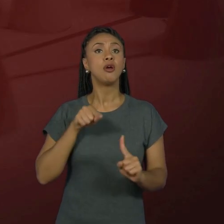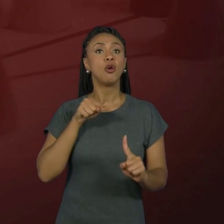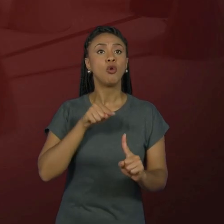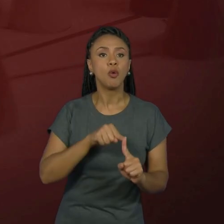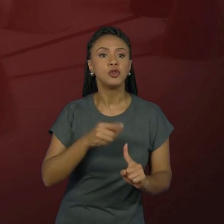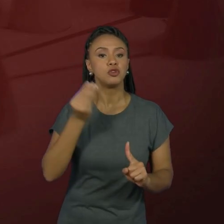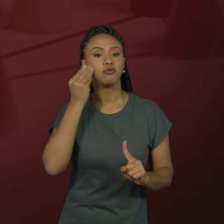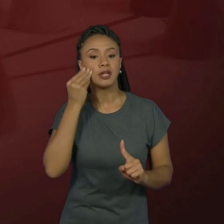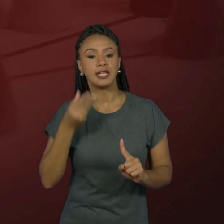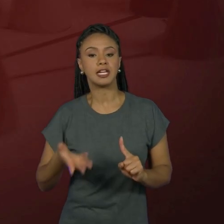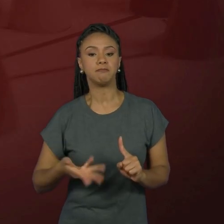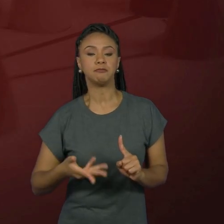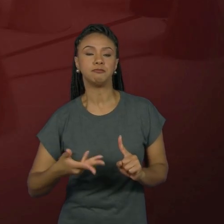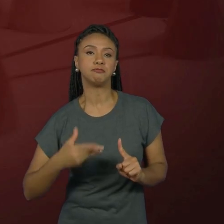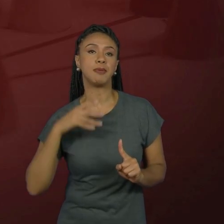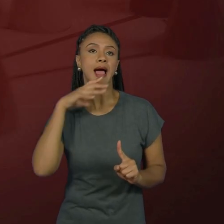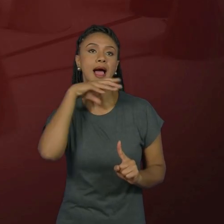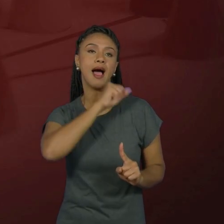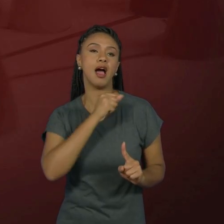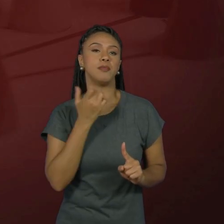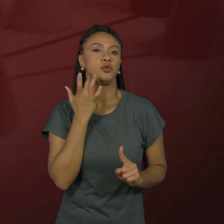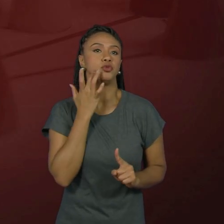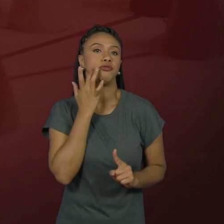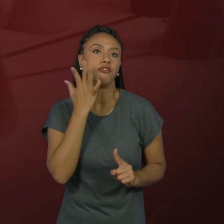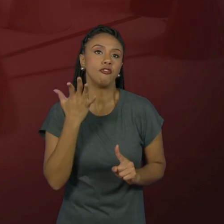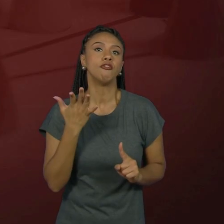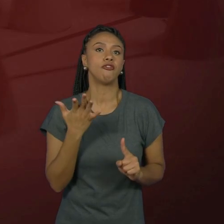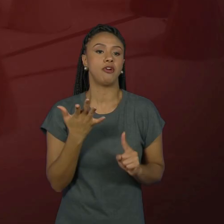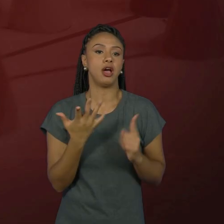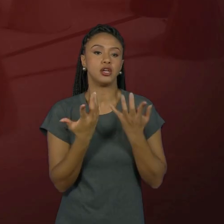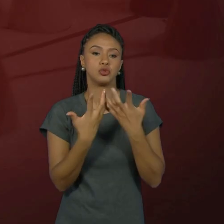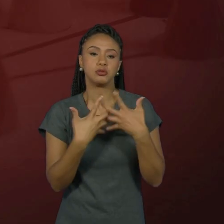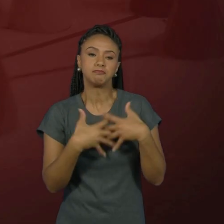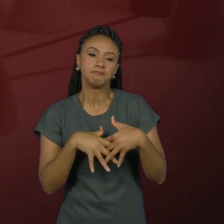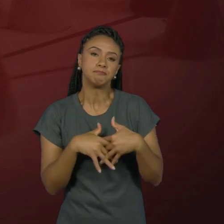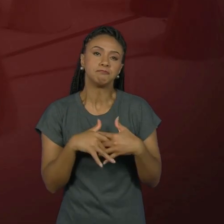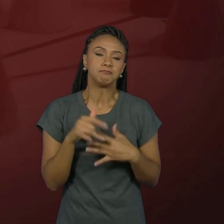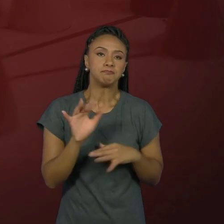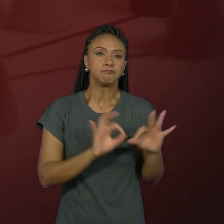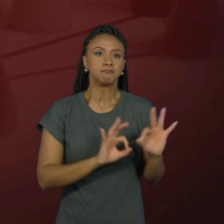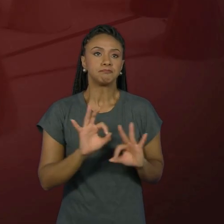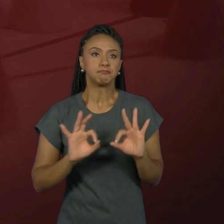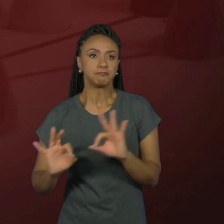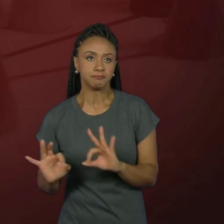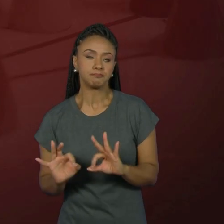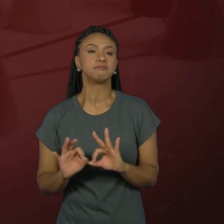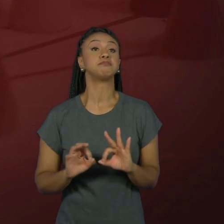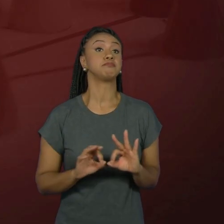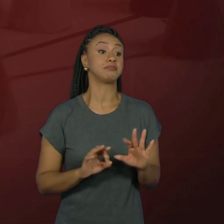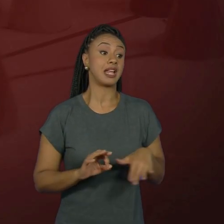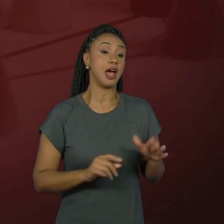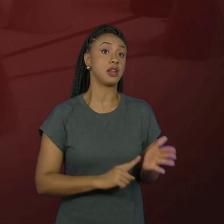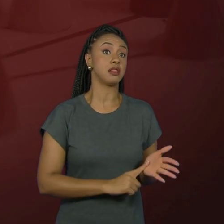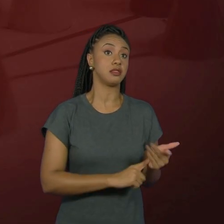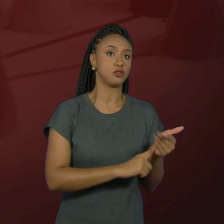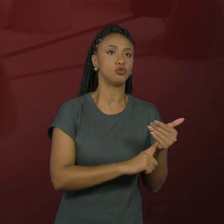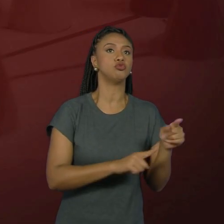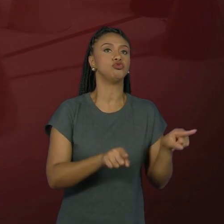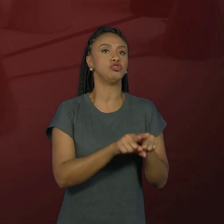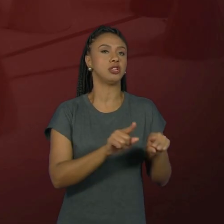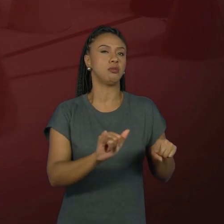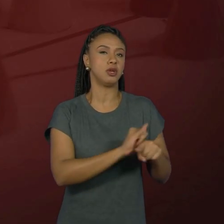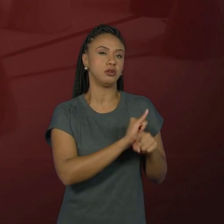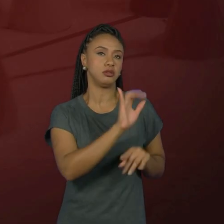como criar novas oportunidades de refinamento. As arquiteturas de aplicativos e infraestruturas tecnológicas também são utilizadas